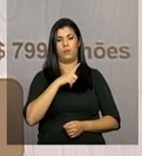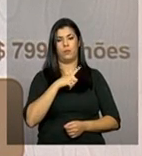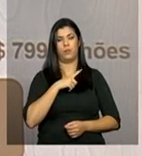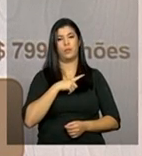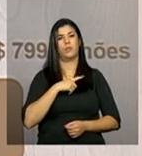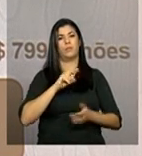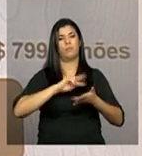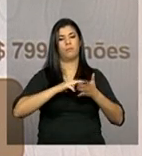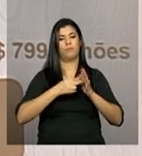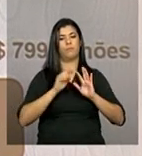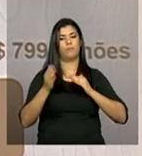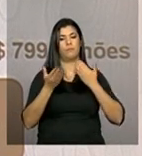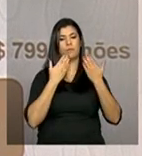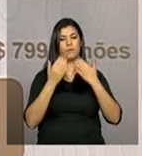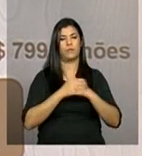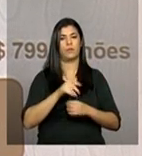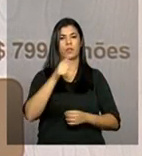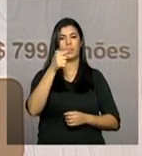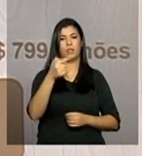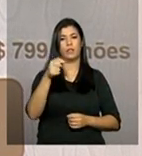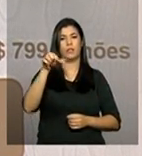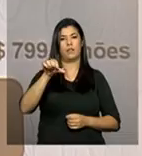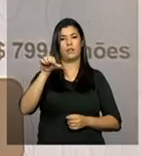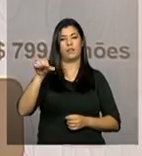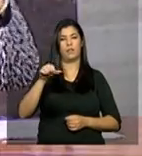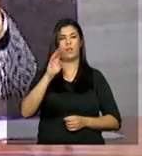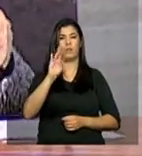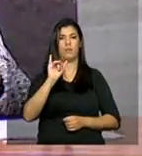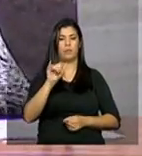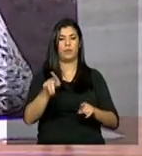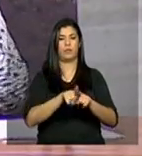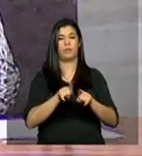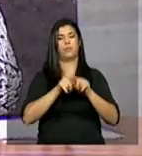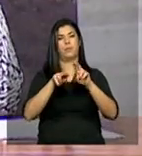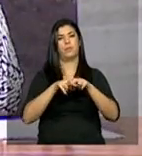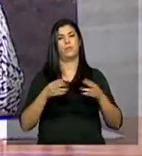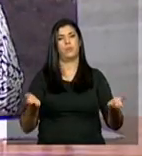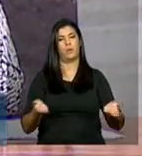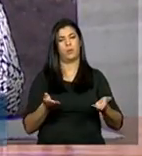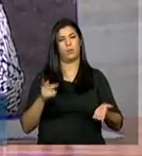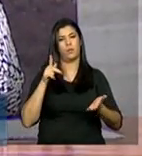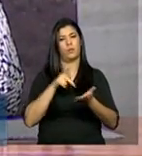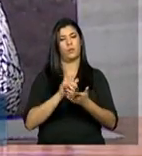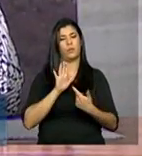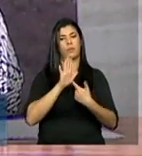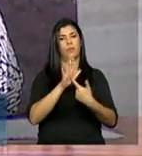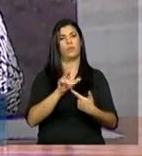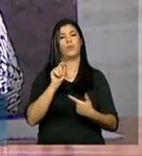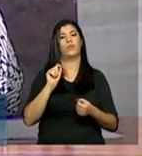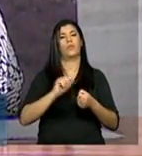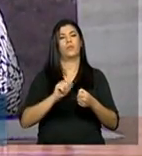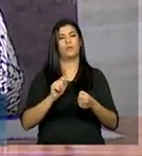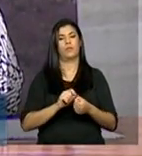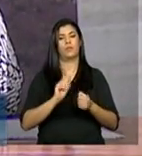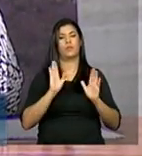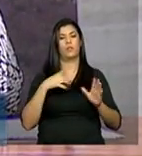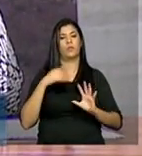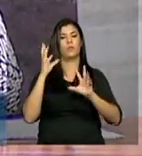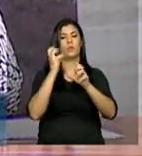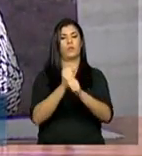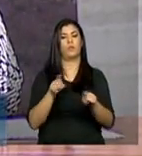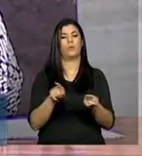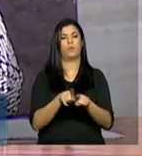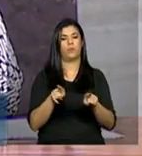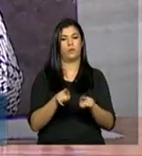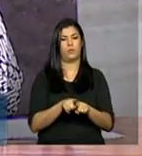tem um valor de 799 bilhões, e, por isso, então, é que a gente chega com o que executamos, o que concluímos,